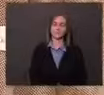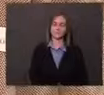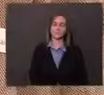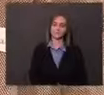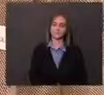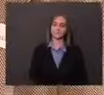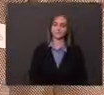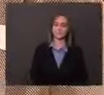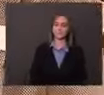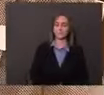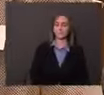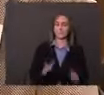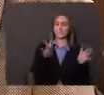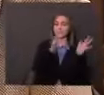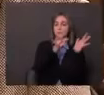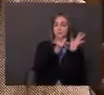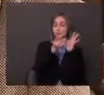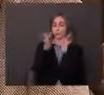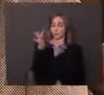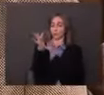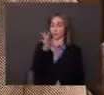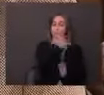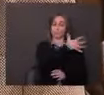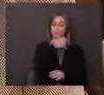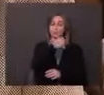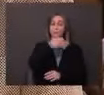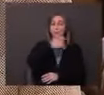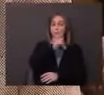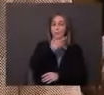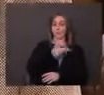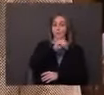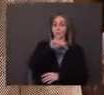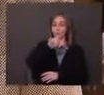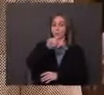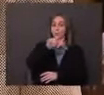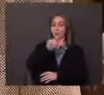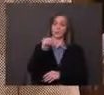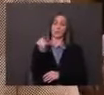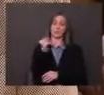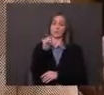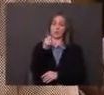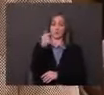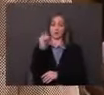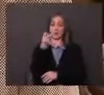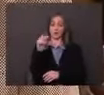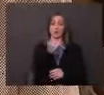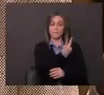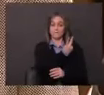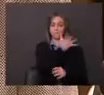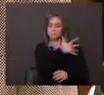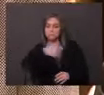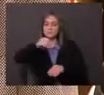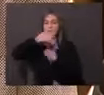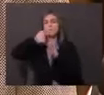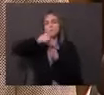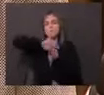After 6 days, Jesus took Peter, James, and John, his brother, and led them up a high mountain